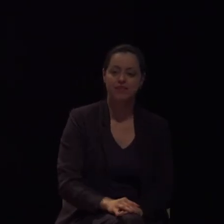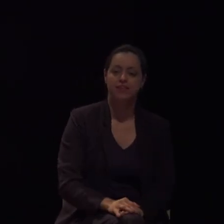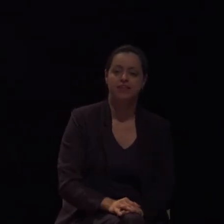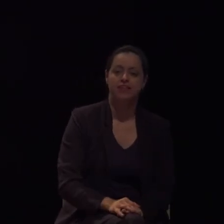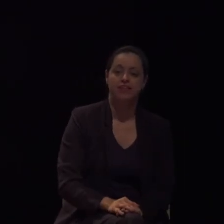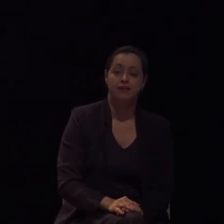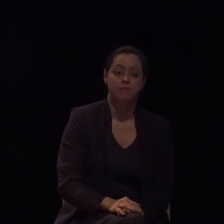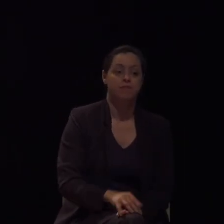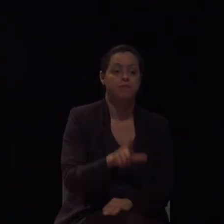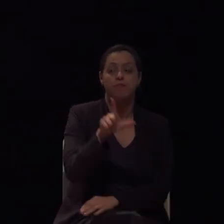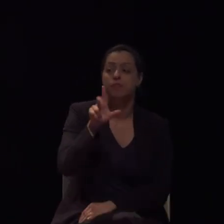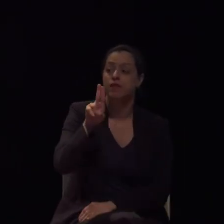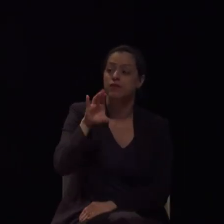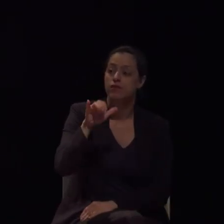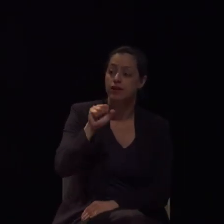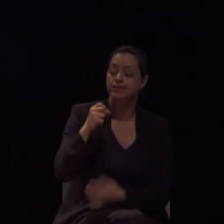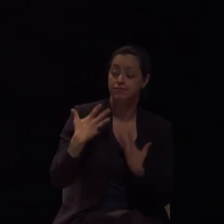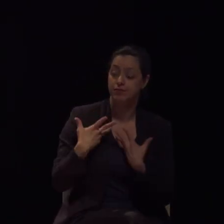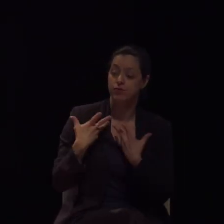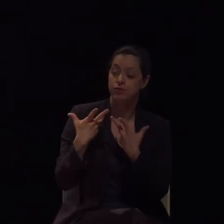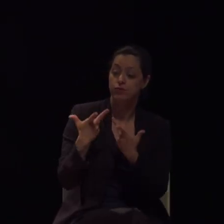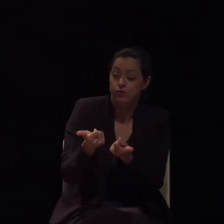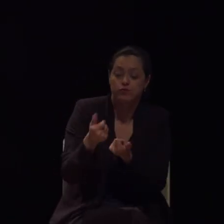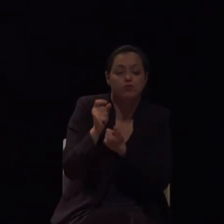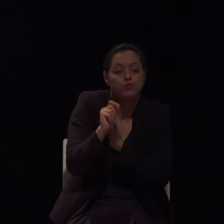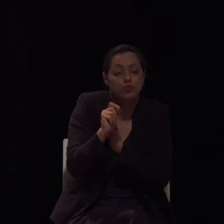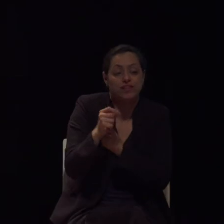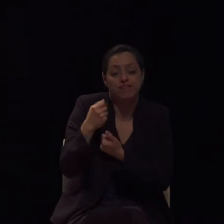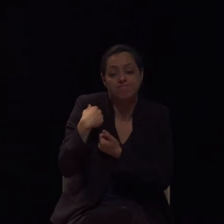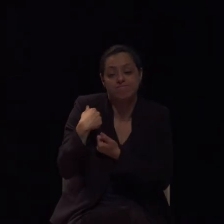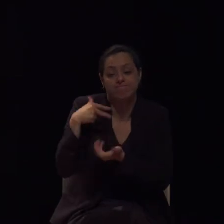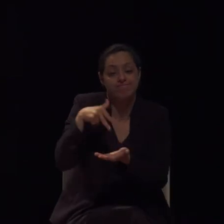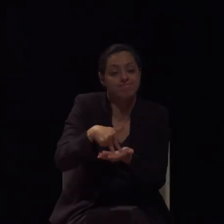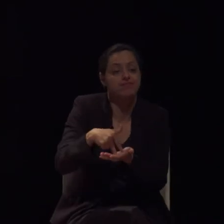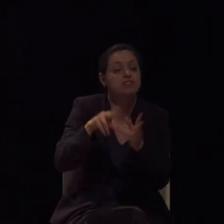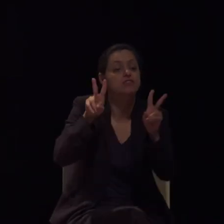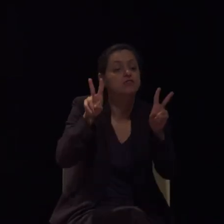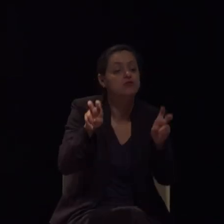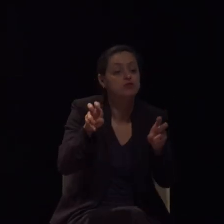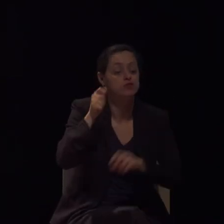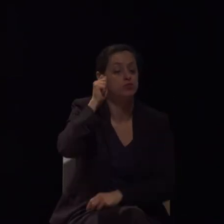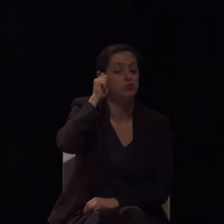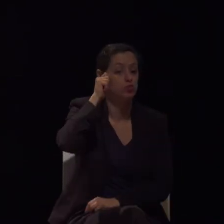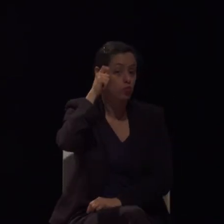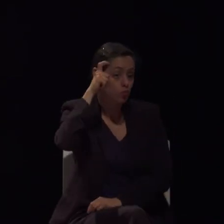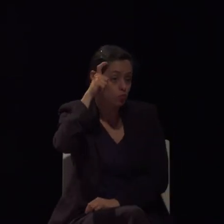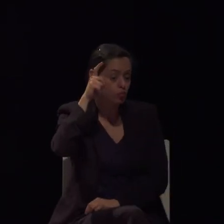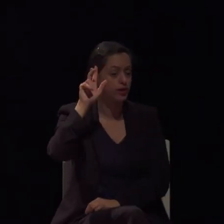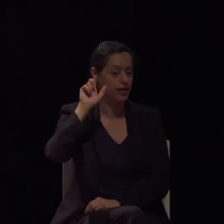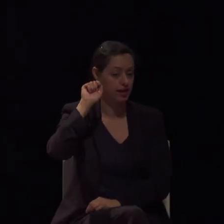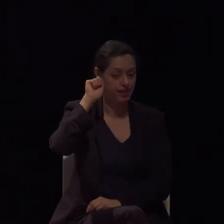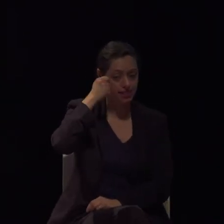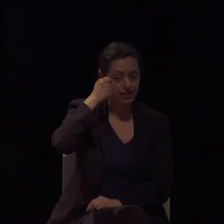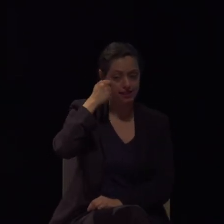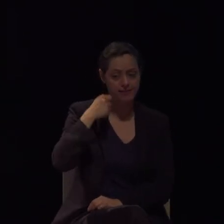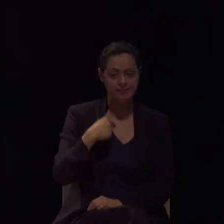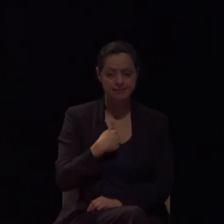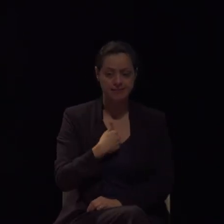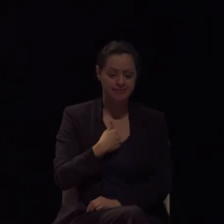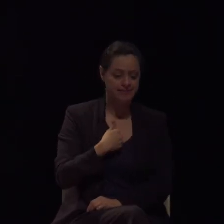lucas me convidou pra falar que sobre cultura negra e eu diz a fonte